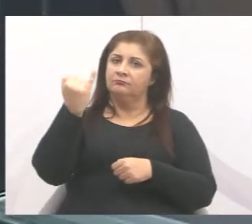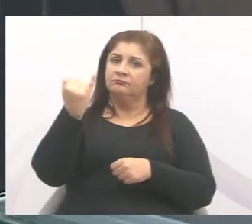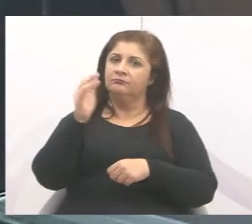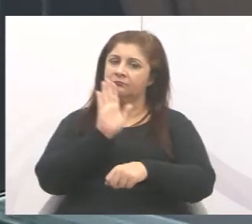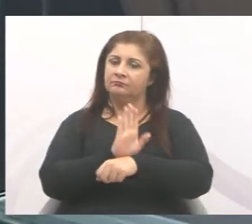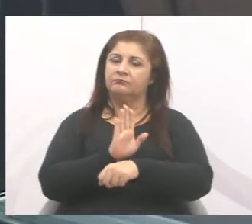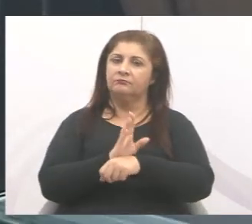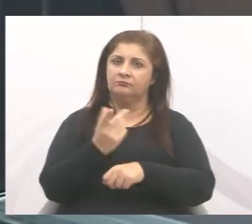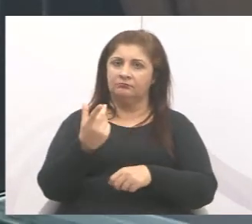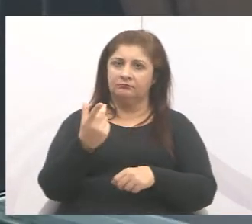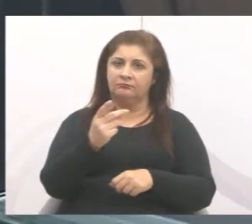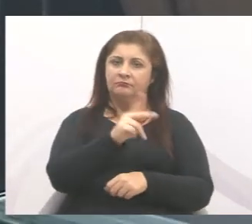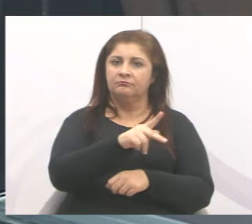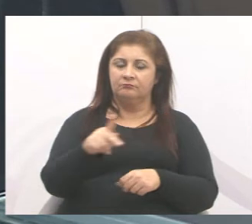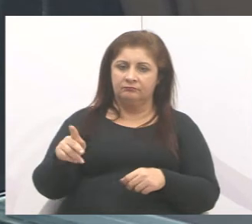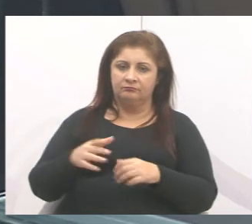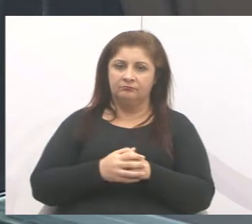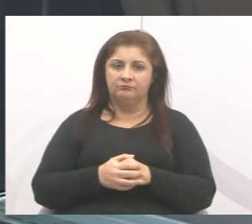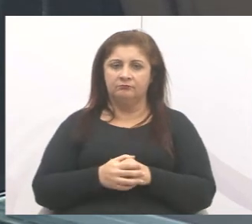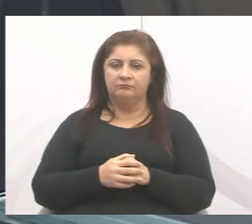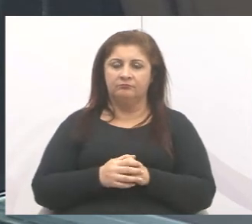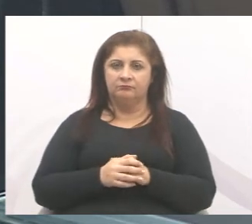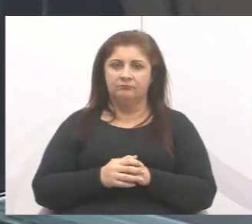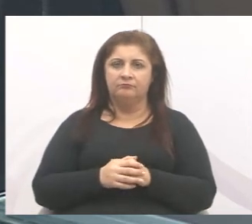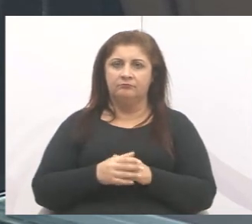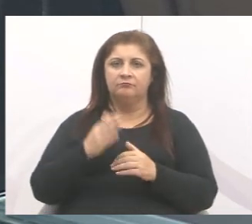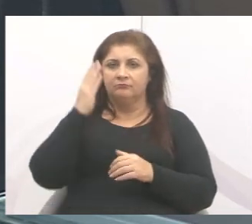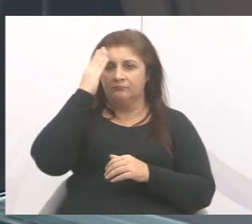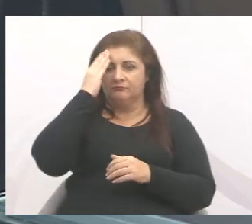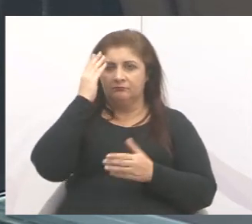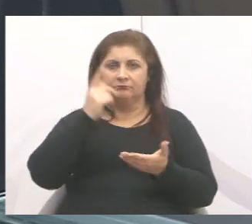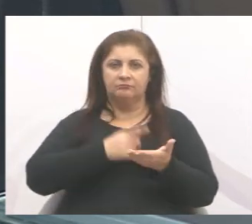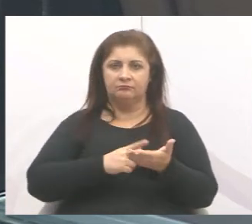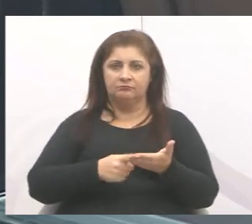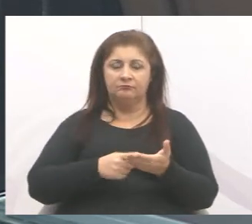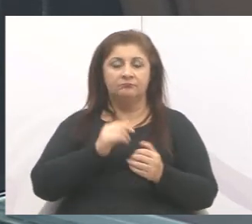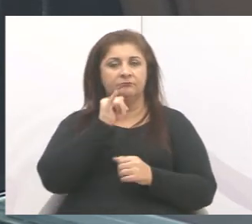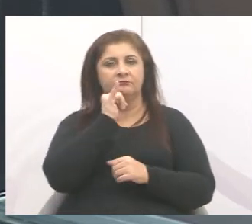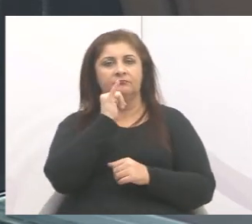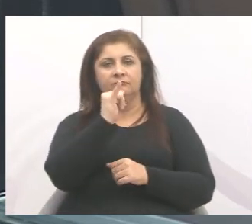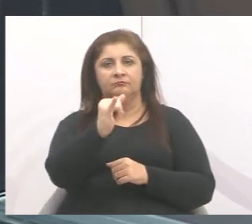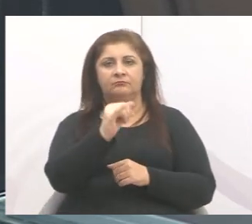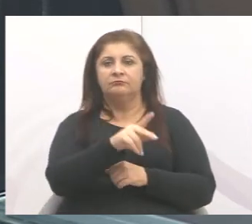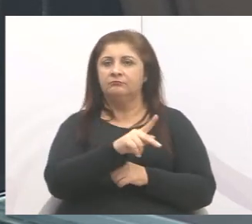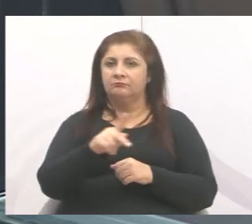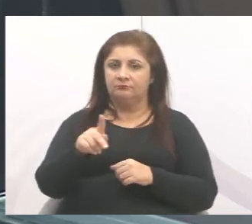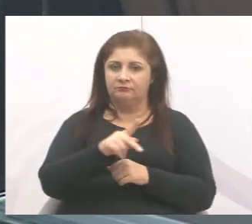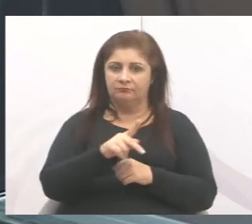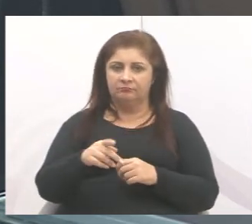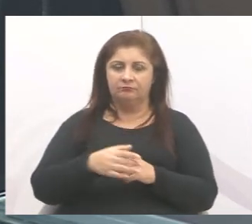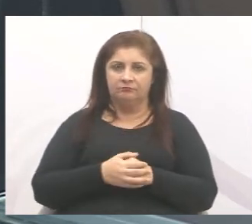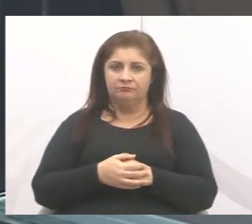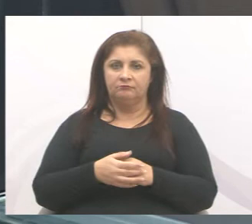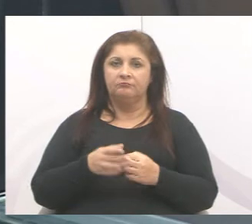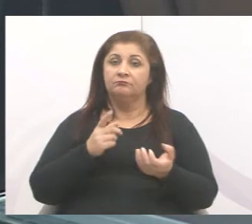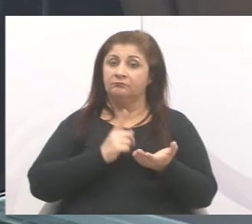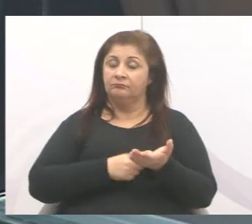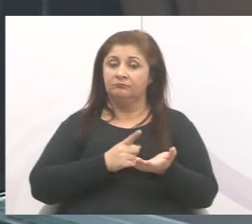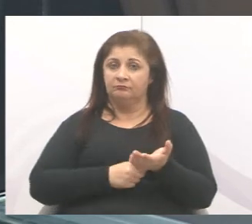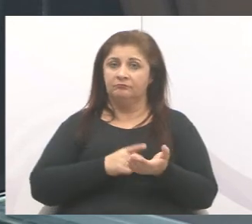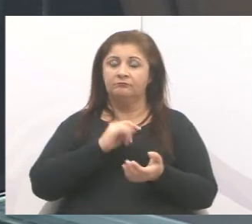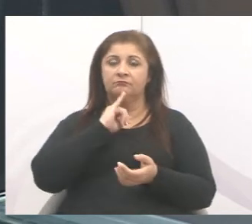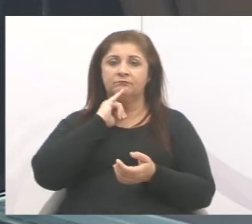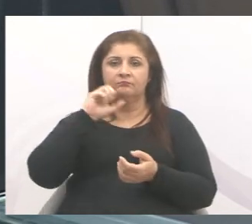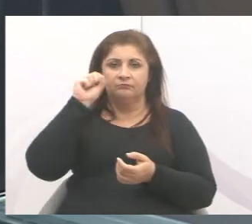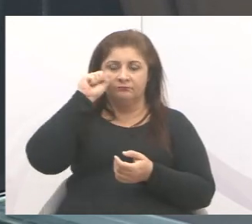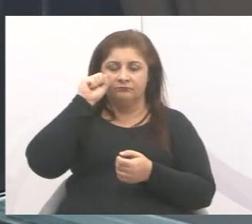está no plano. Eu só quero afirmar aos professores que estão nos assistindo que isso é um compromisso que o Isaías assumiu e que